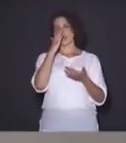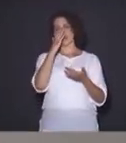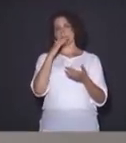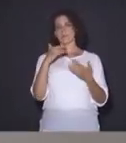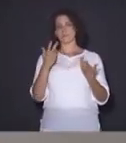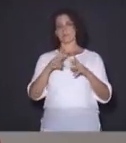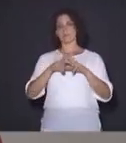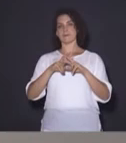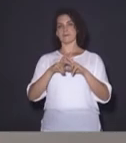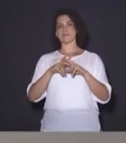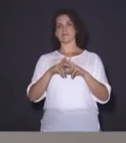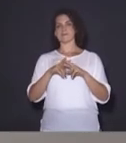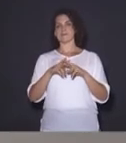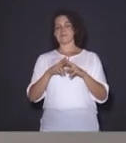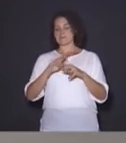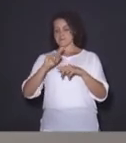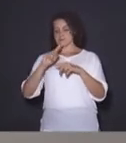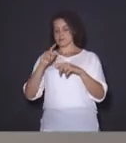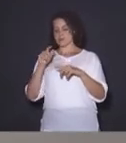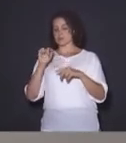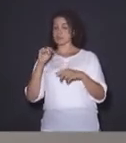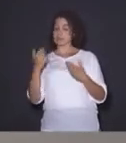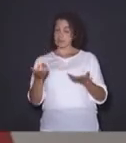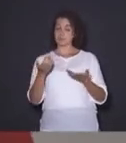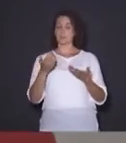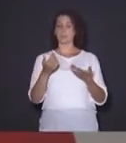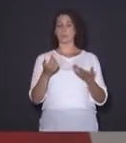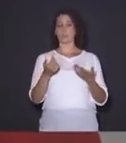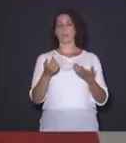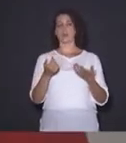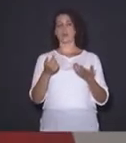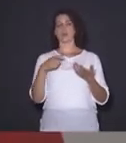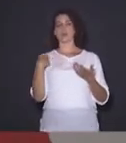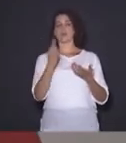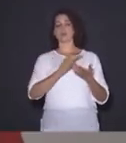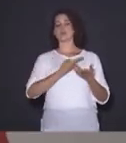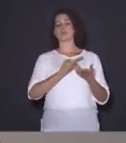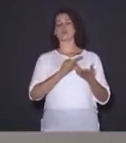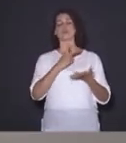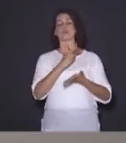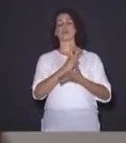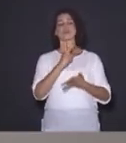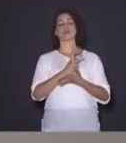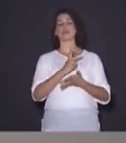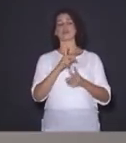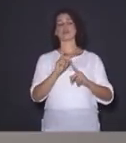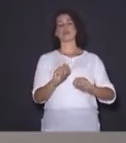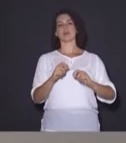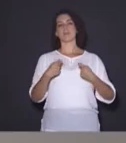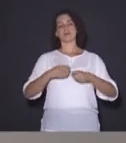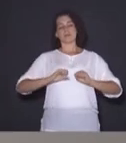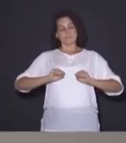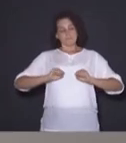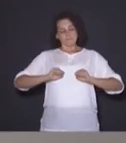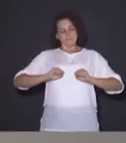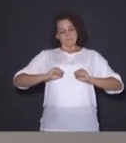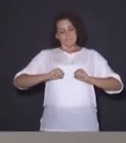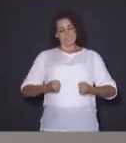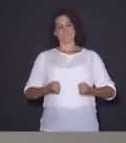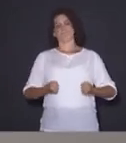vai recusá lo portanto alternativa nossa é uma alternativa da resistência